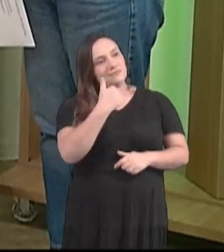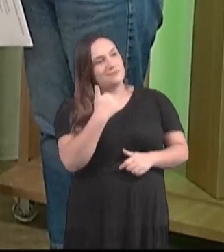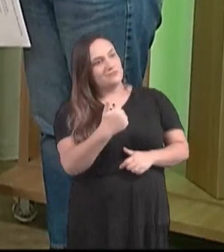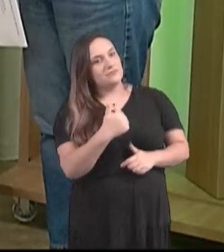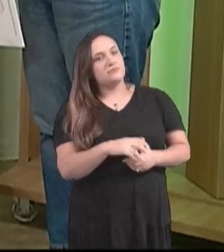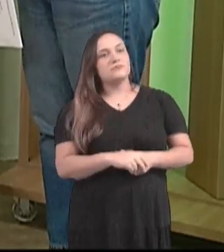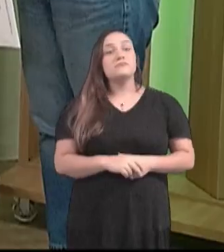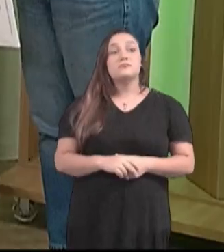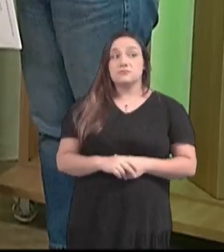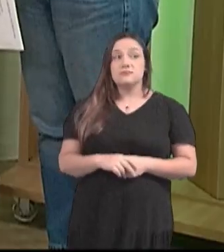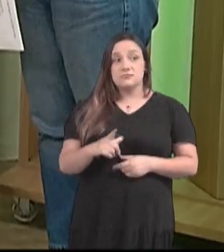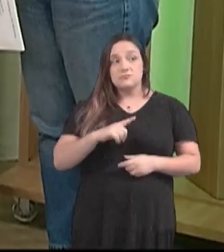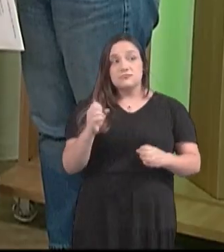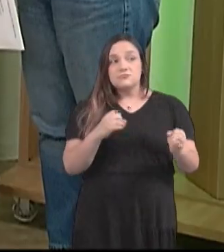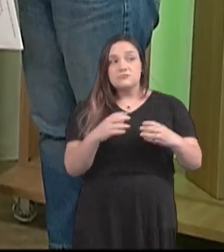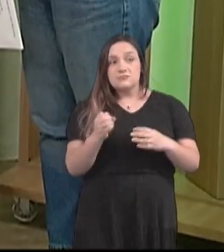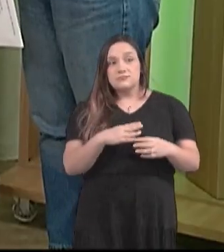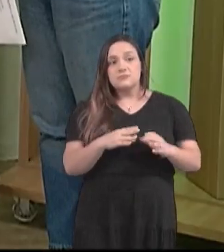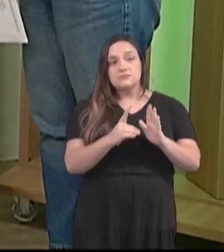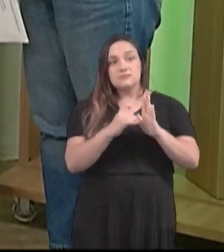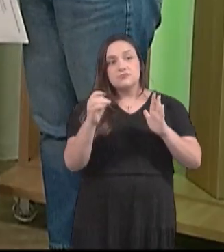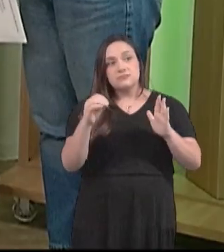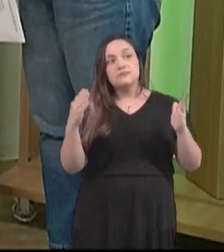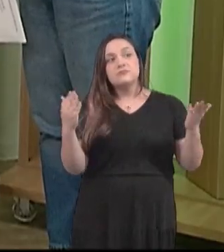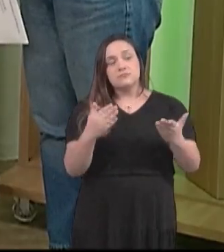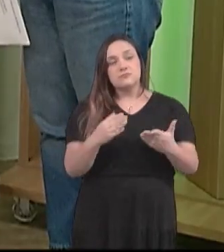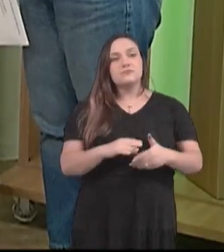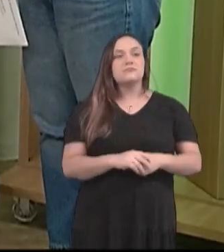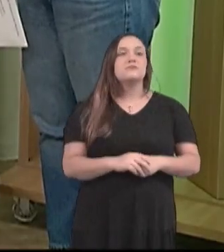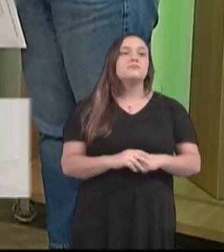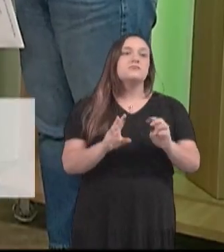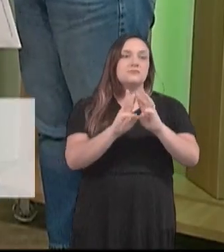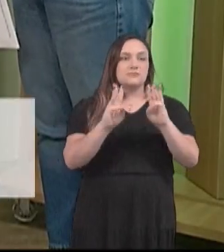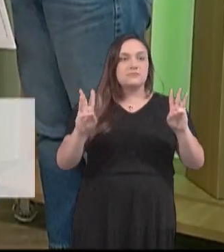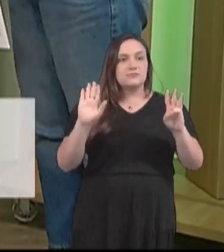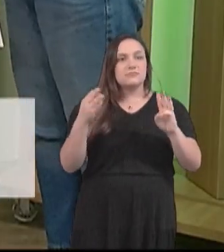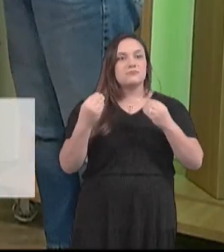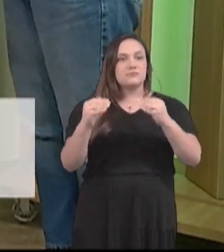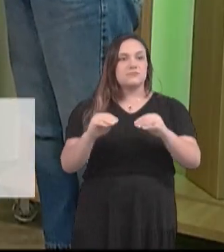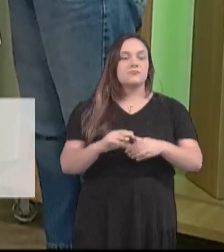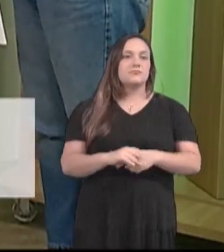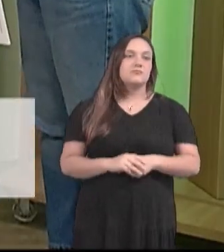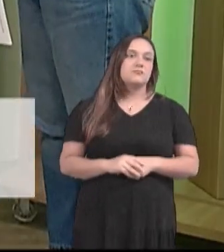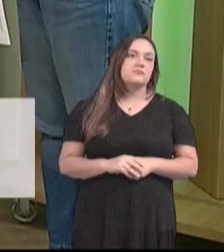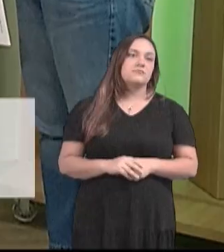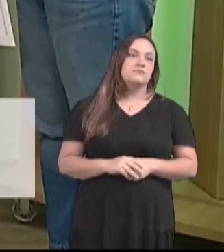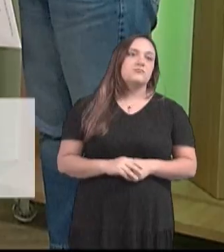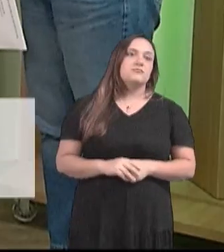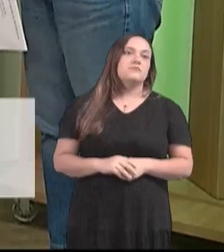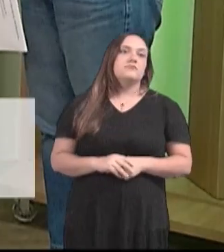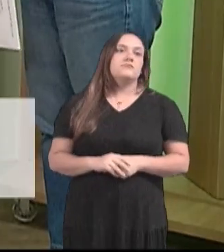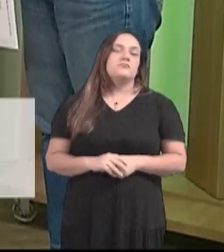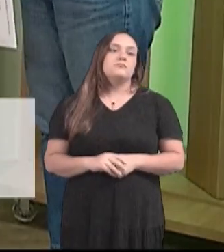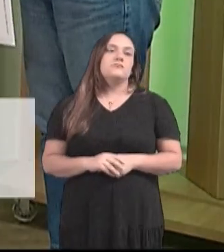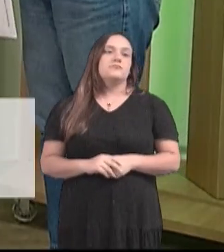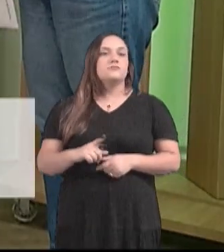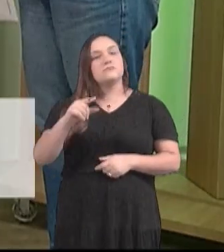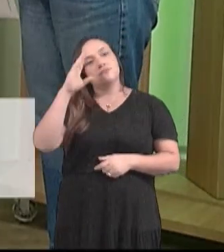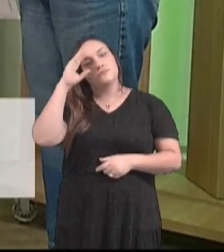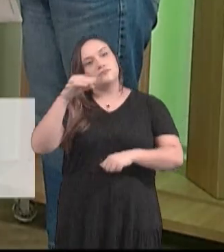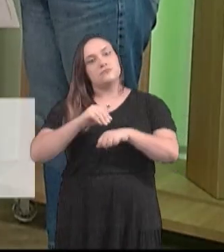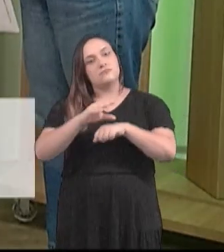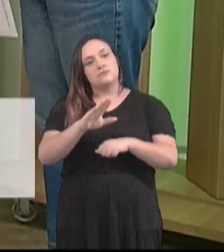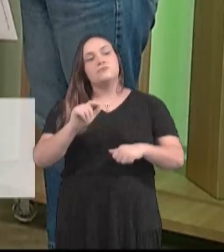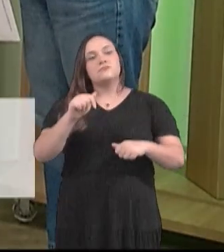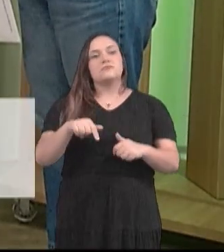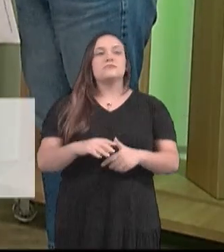aí, teve novidade no Diário Oficial do Estado e o site repercutindo, né? Isso, gente. A nossa função primordial aqui